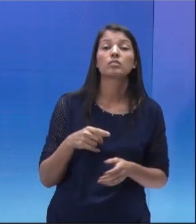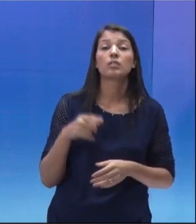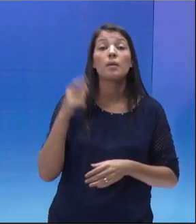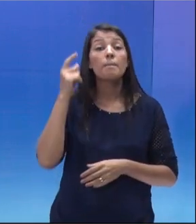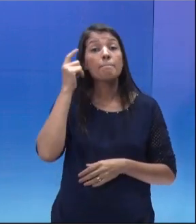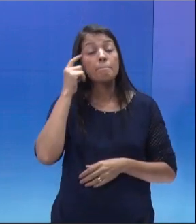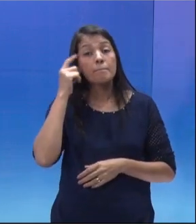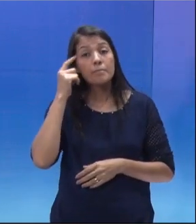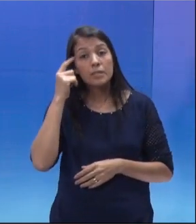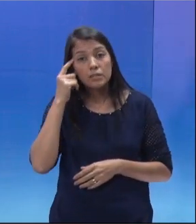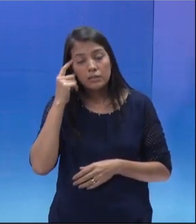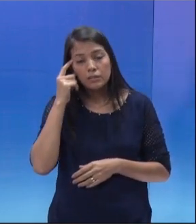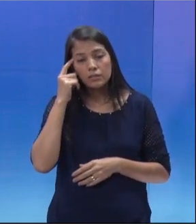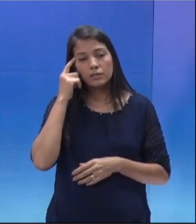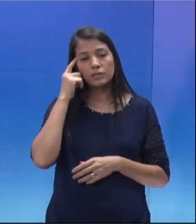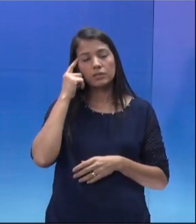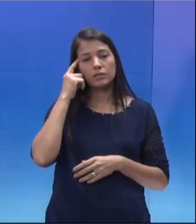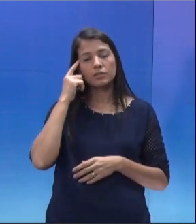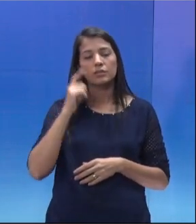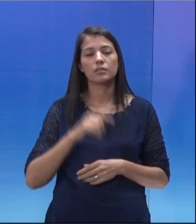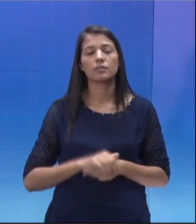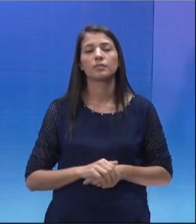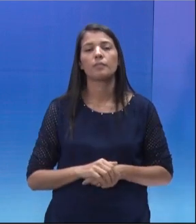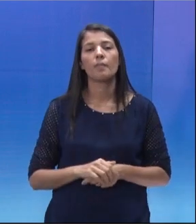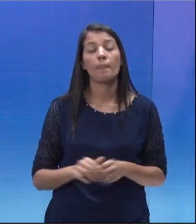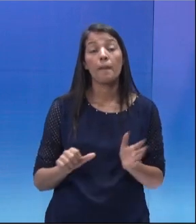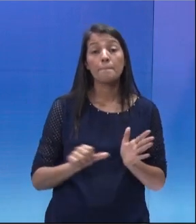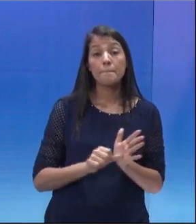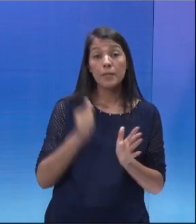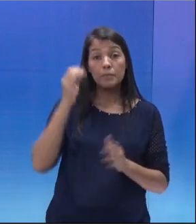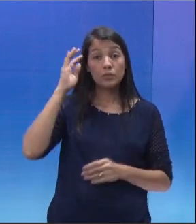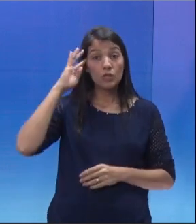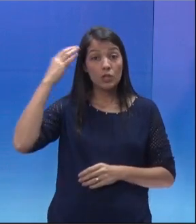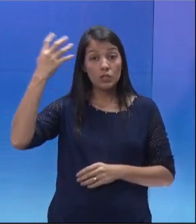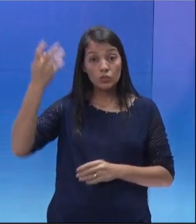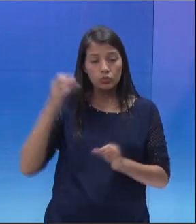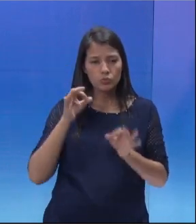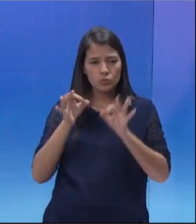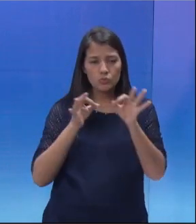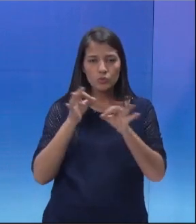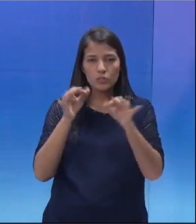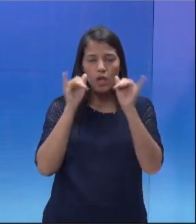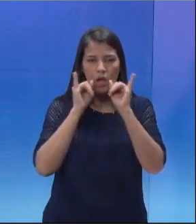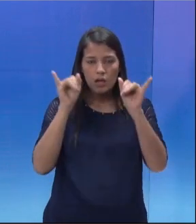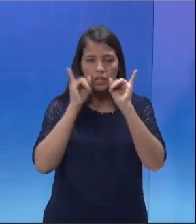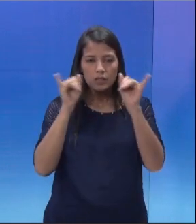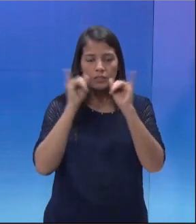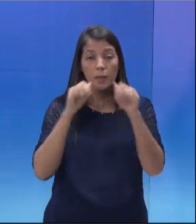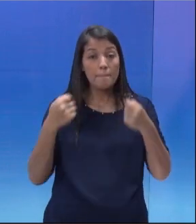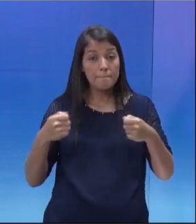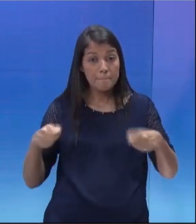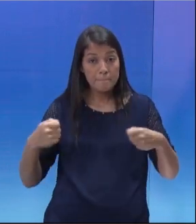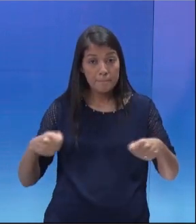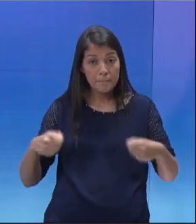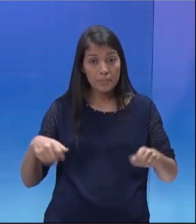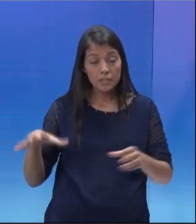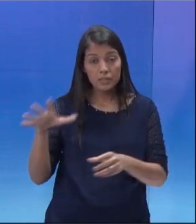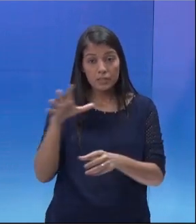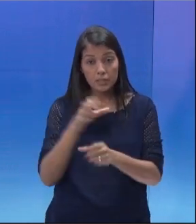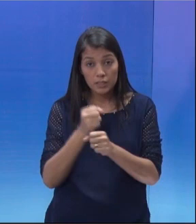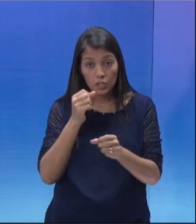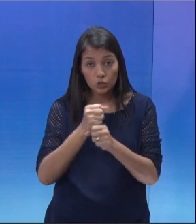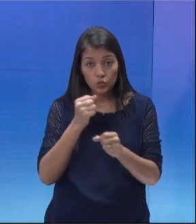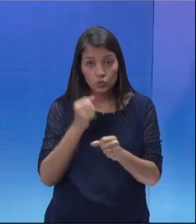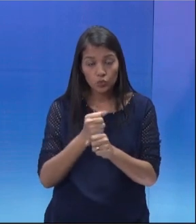200 gramas. Então a primeira parte dessa resolução, depois de organizar todos os dados, é calcular a DL real,